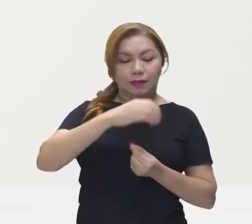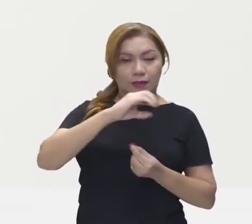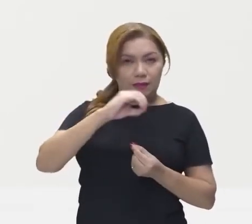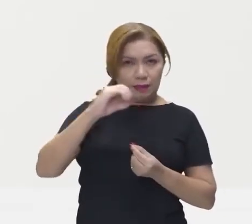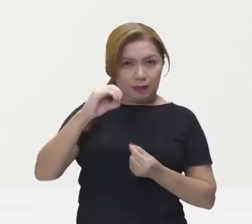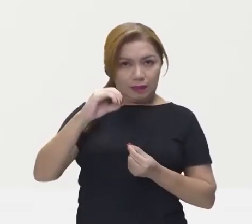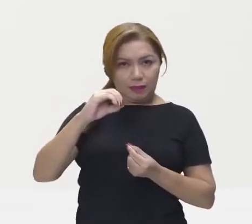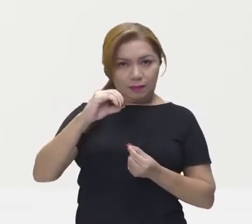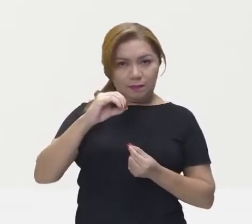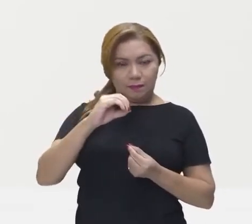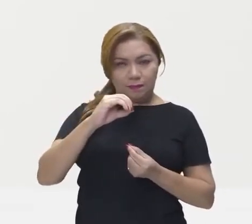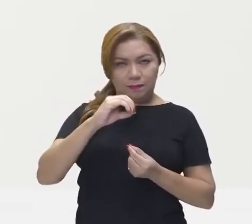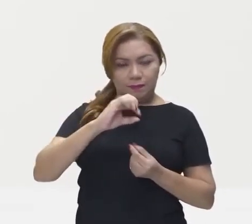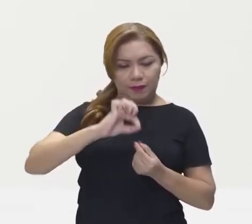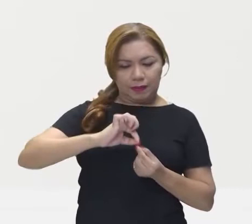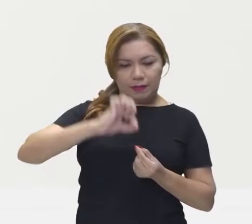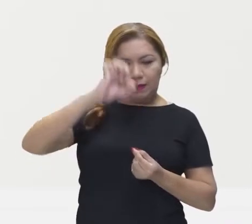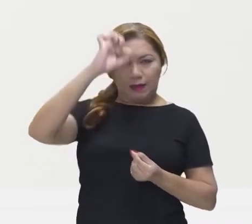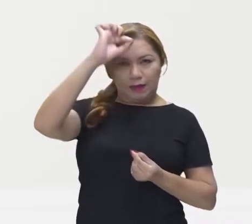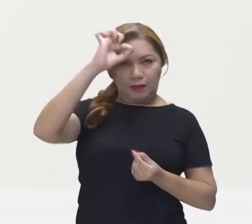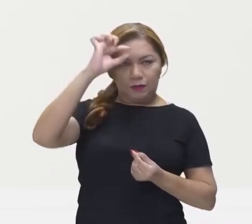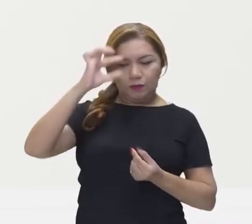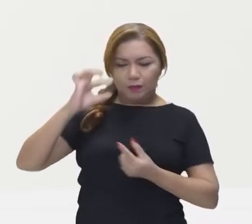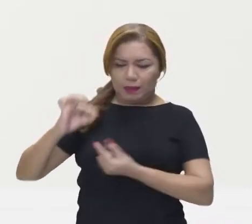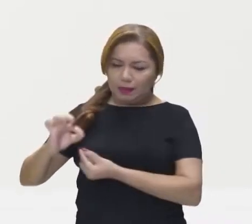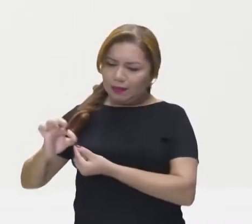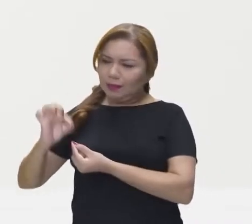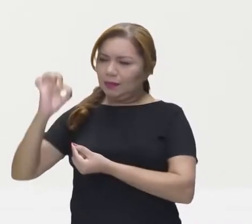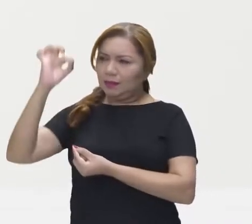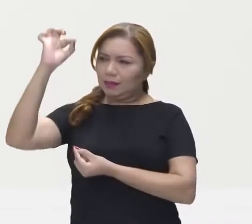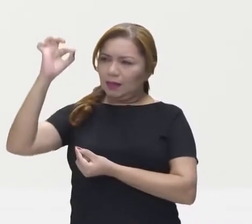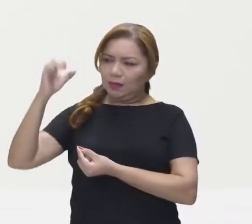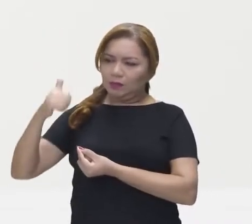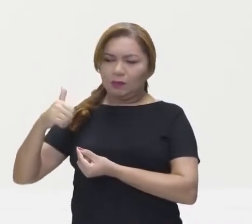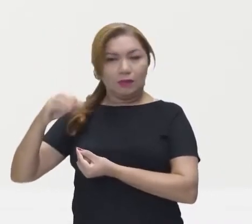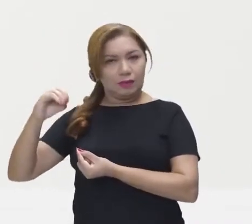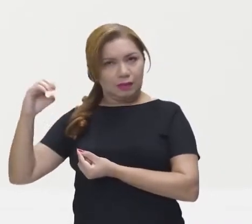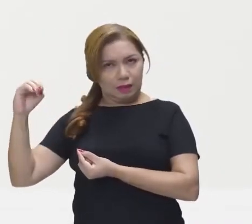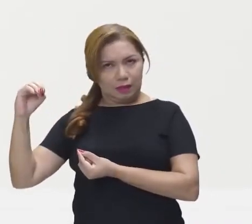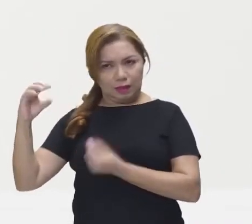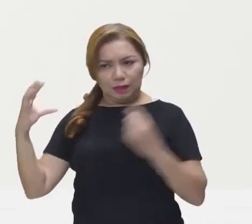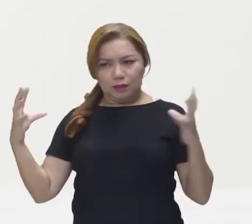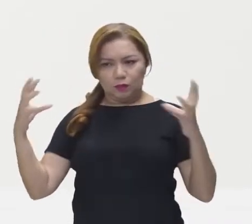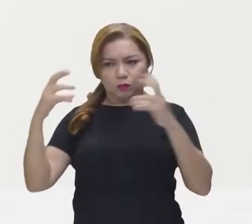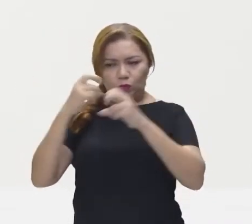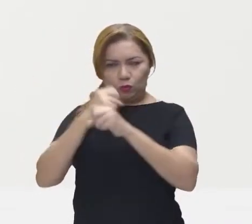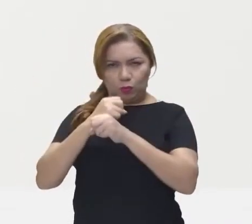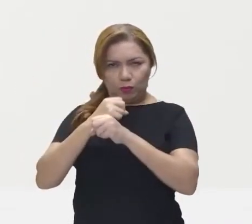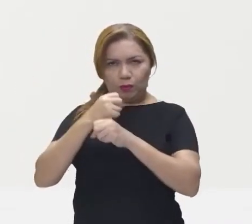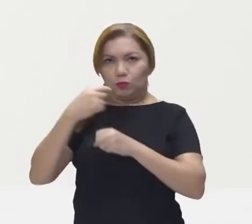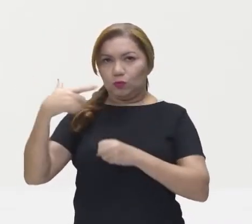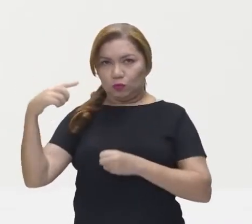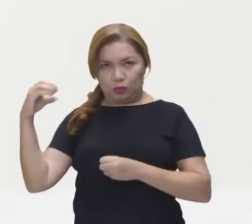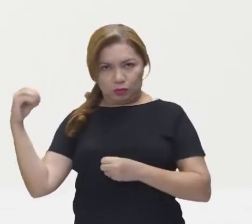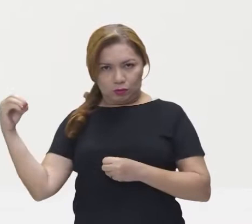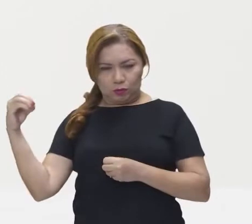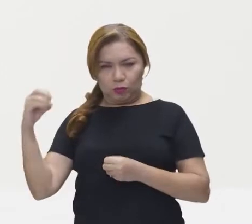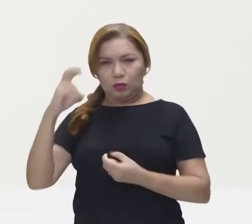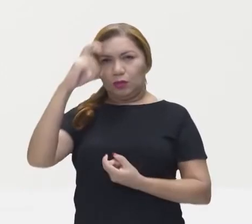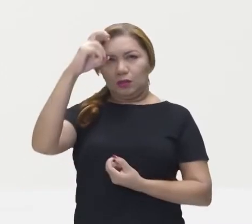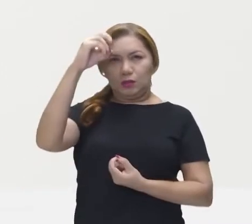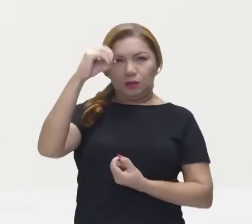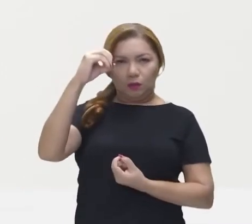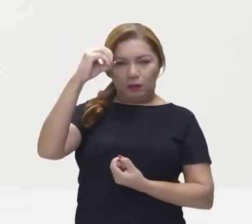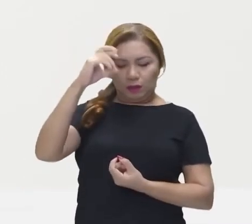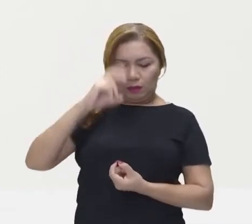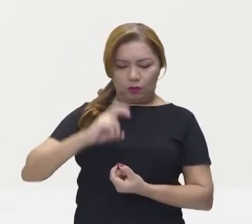50, 250. E mais 50, eu tenho os meus 300 metros de perímetro, que é o